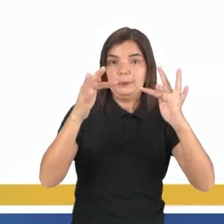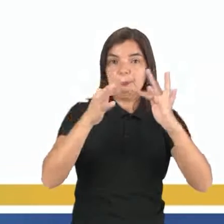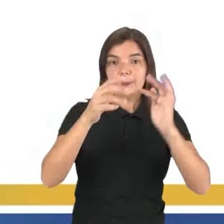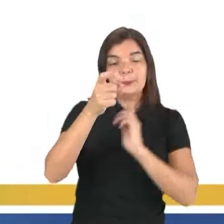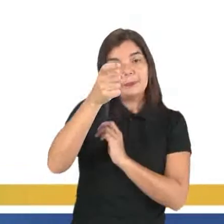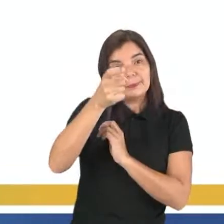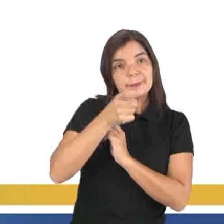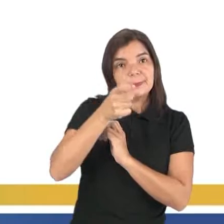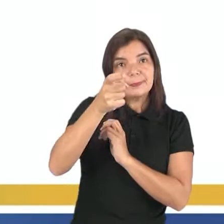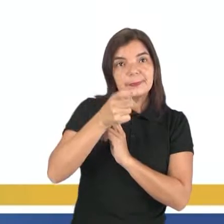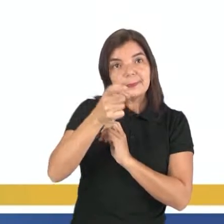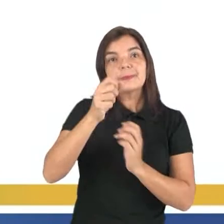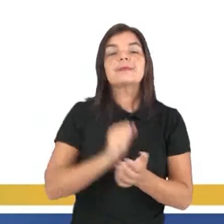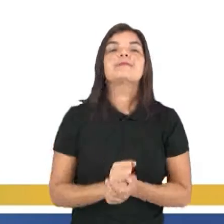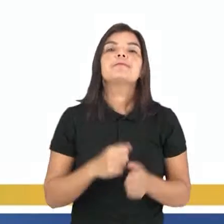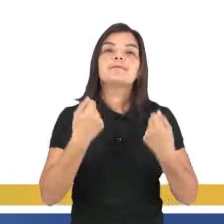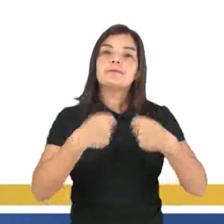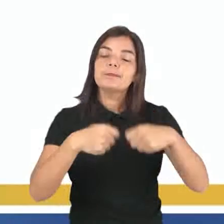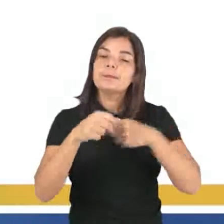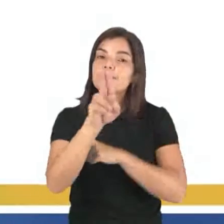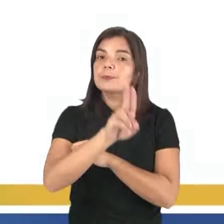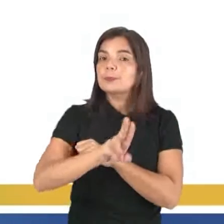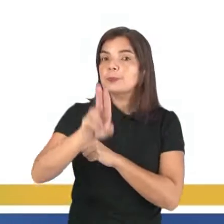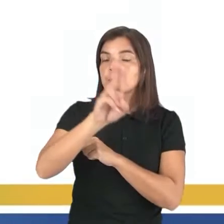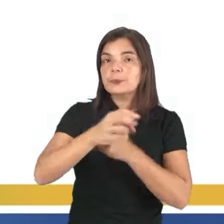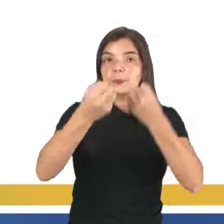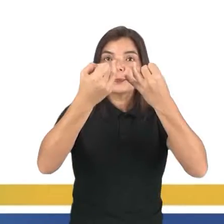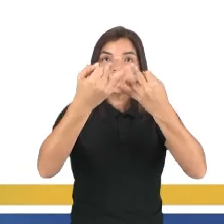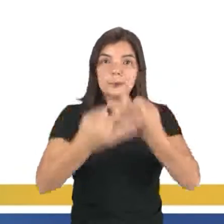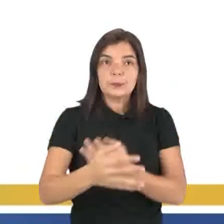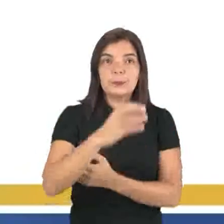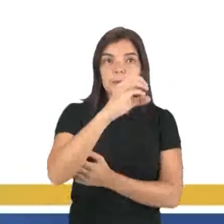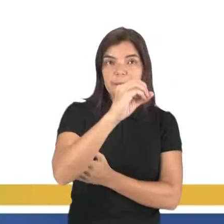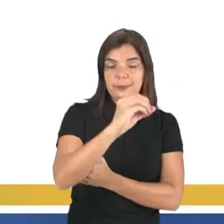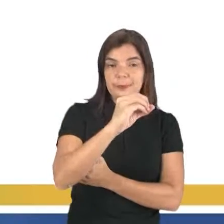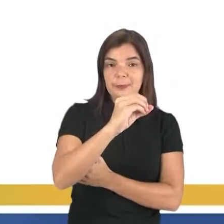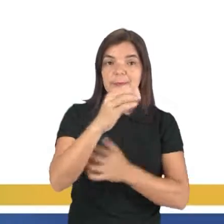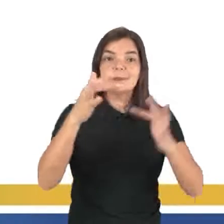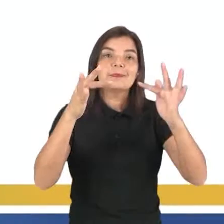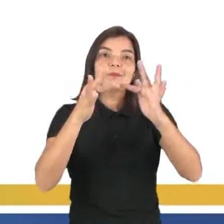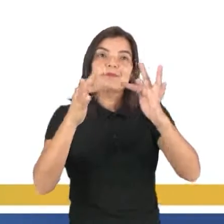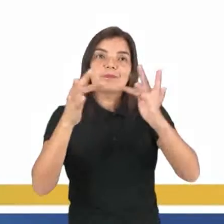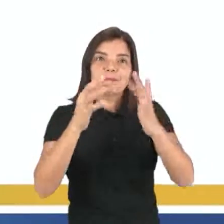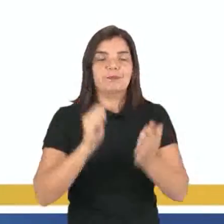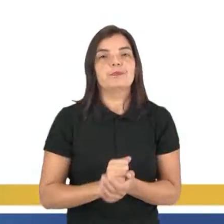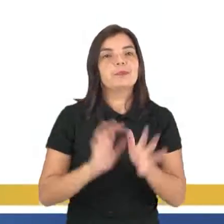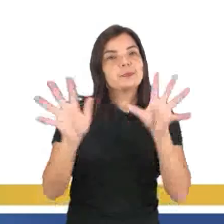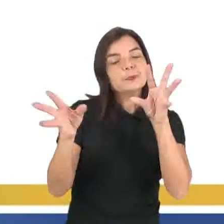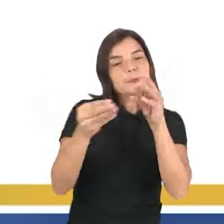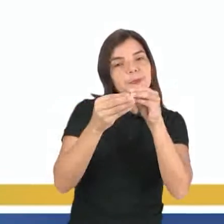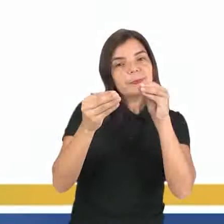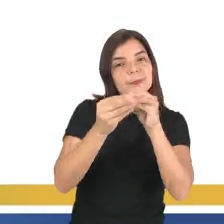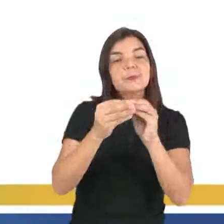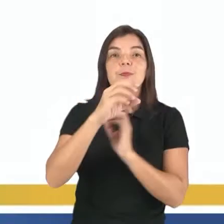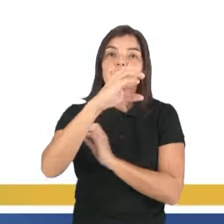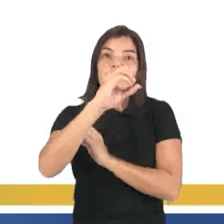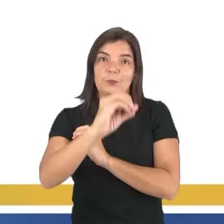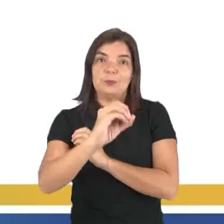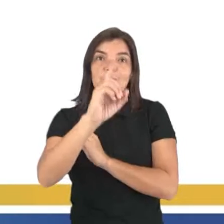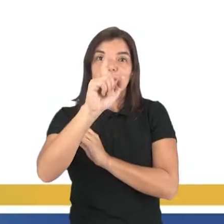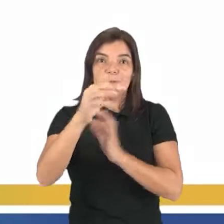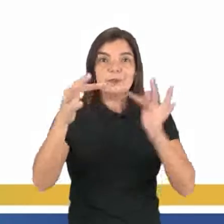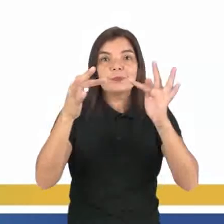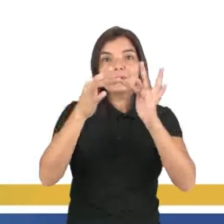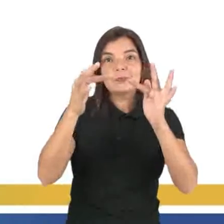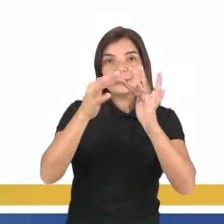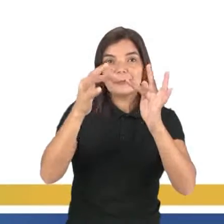o eixo x das abscissas, devemos utilizar o conceito de zero de função. Resumidamente, o zero